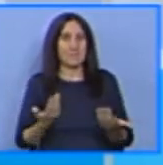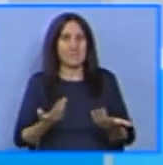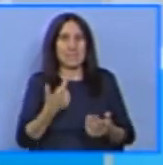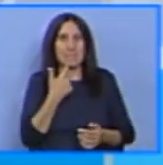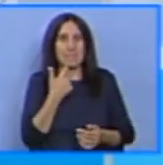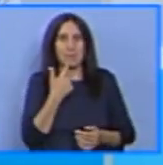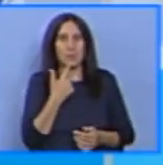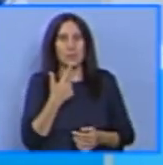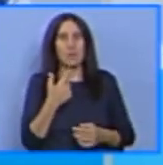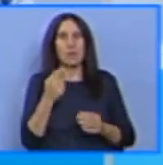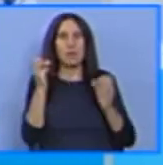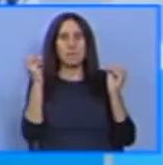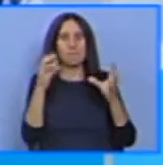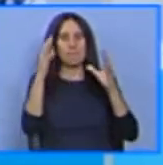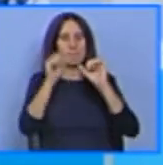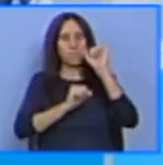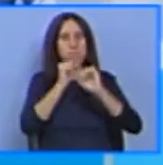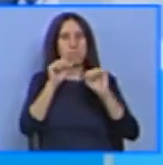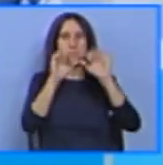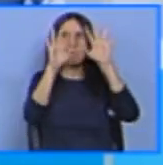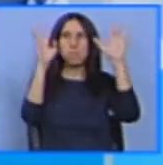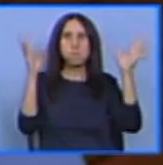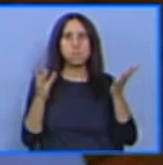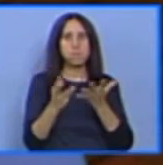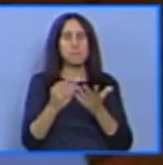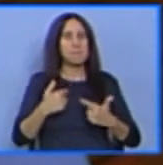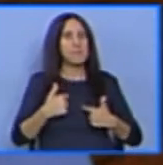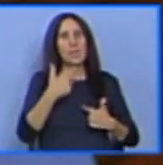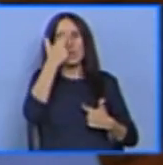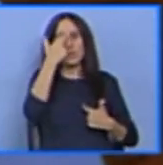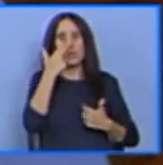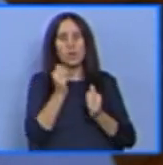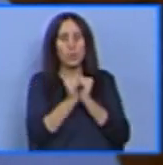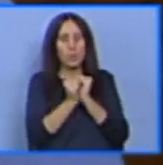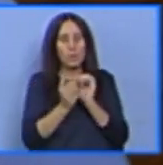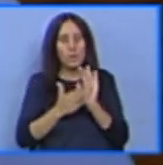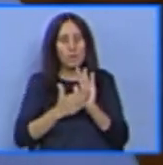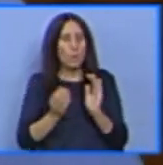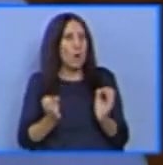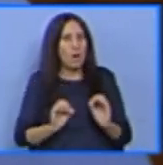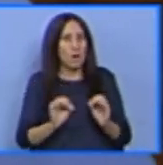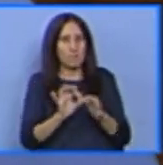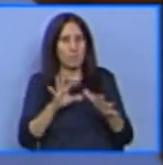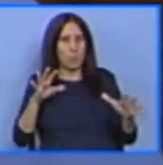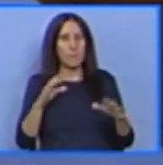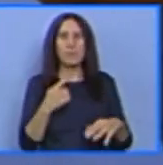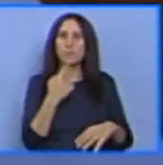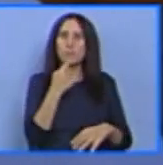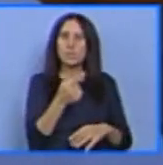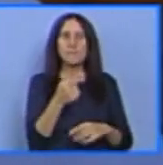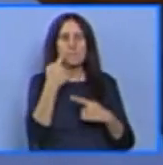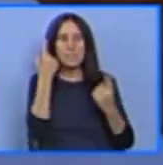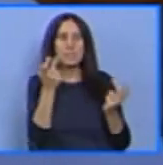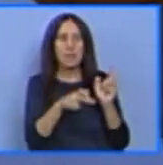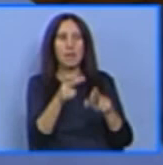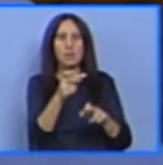o sobrenatural, o transcendente, está para além daquilo que a história pode documentar. Aquilo que nós podemos dizer é que realmente há muitos sinais em termos de